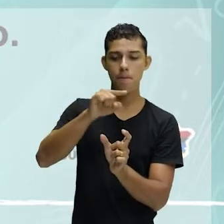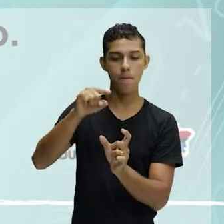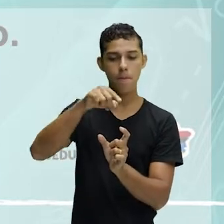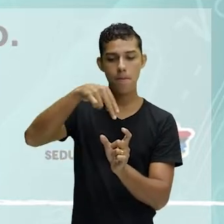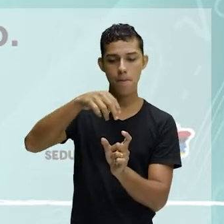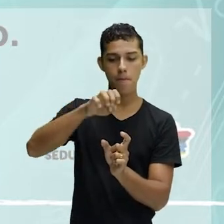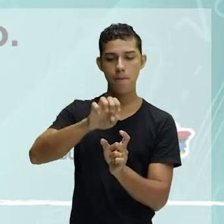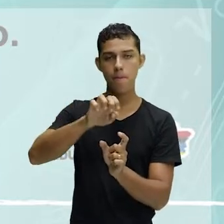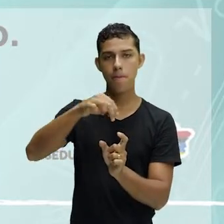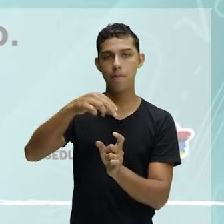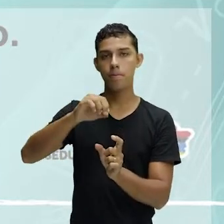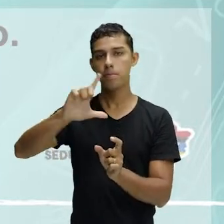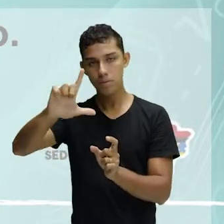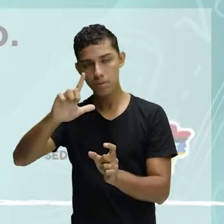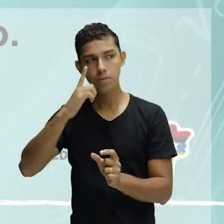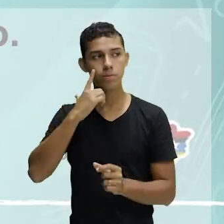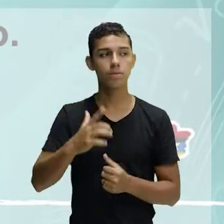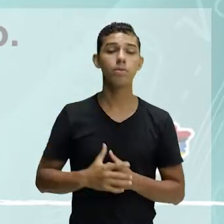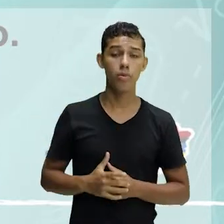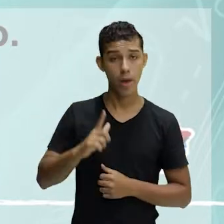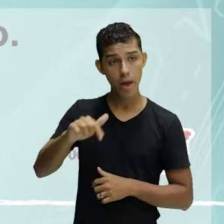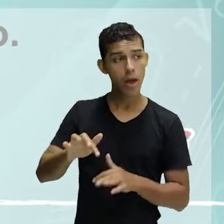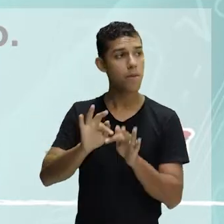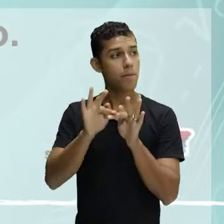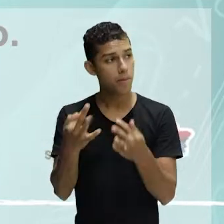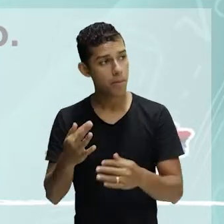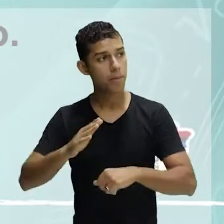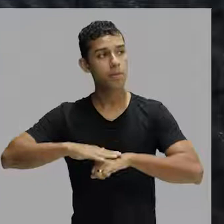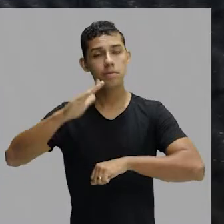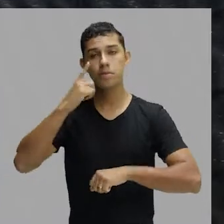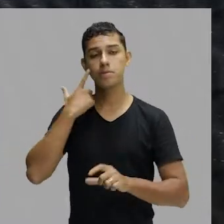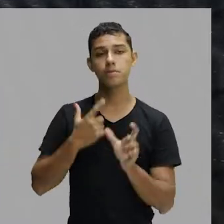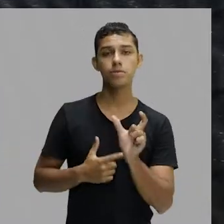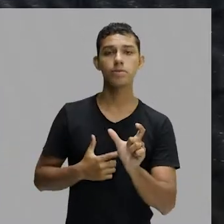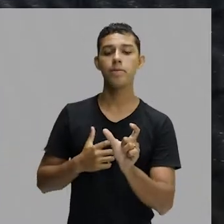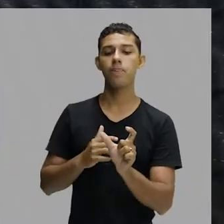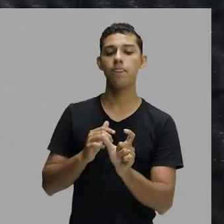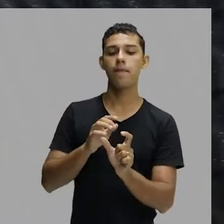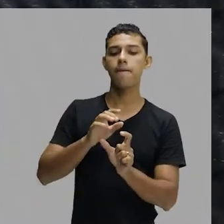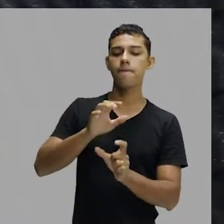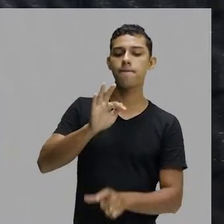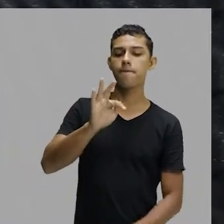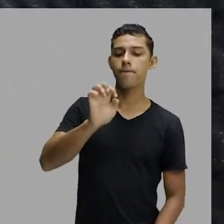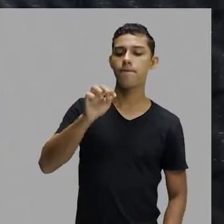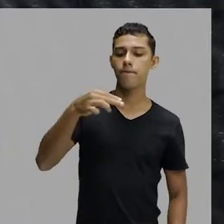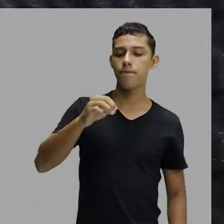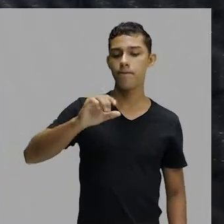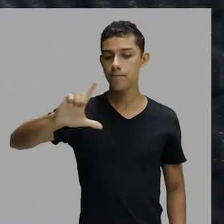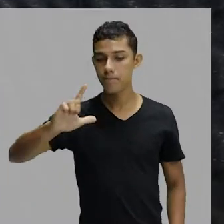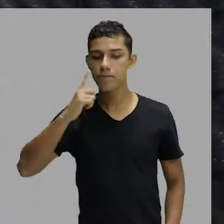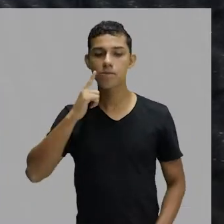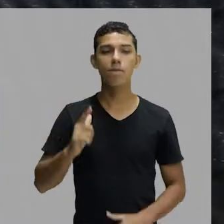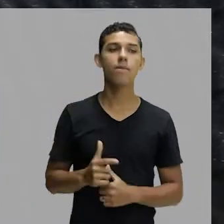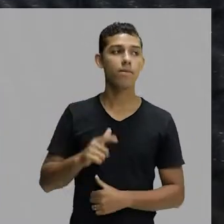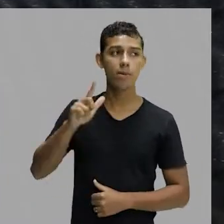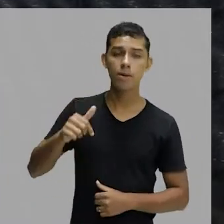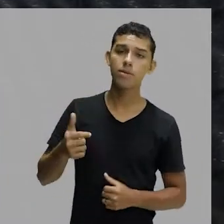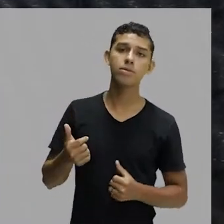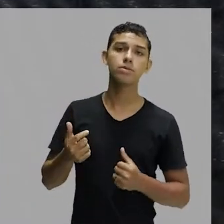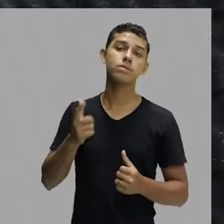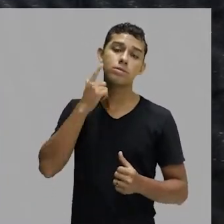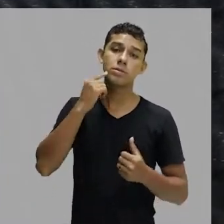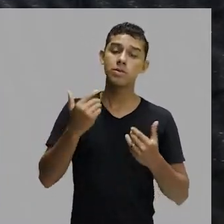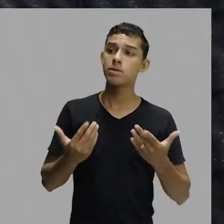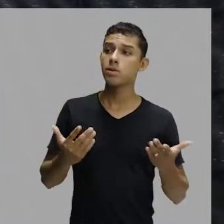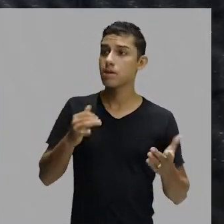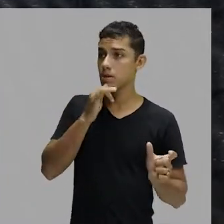benzenol. Então, é o fenol mais simples, fenol, benzenol, de acordo com a